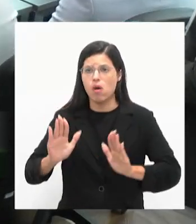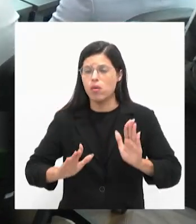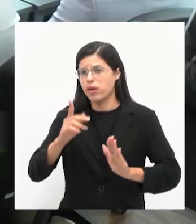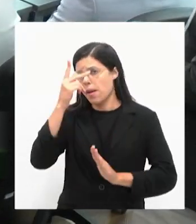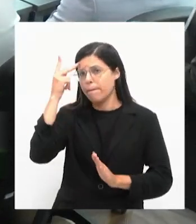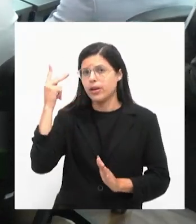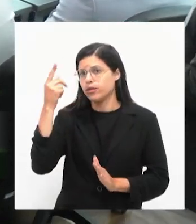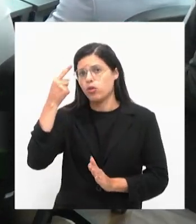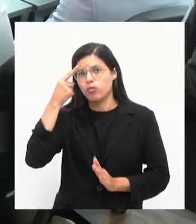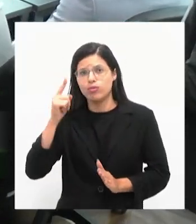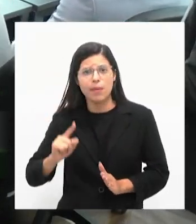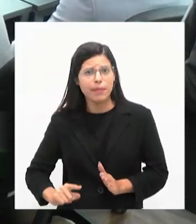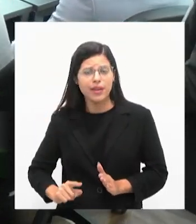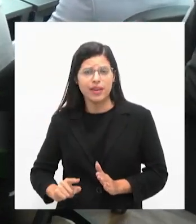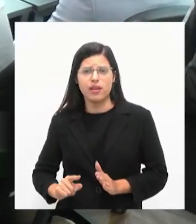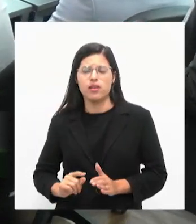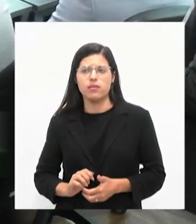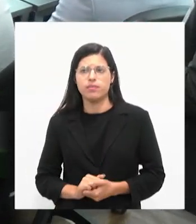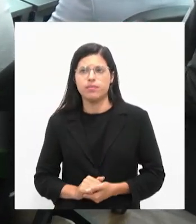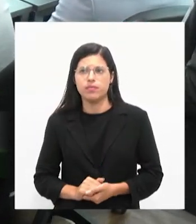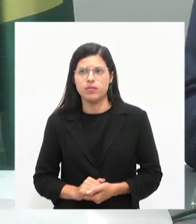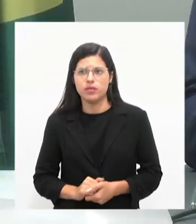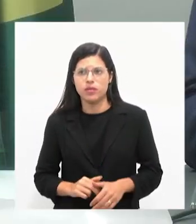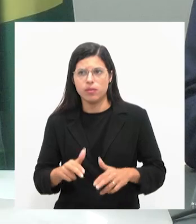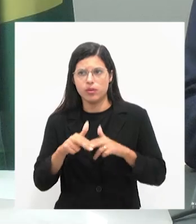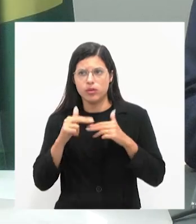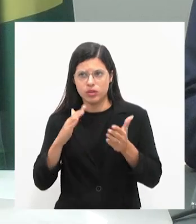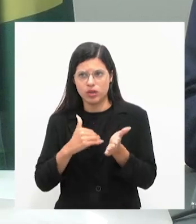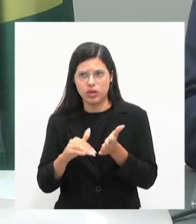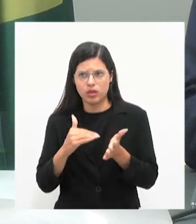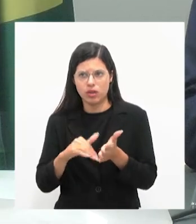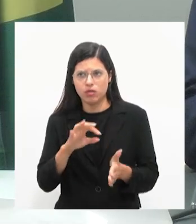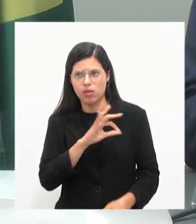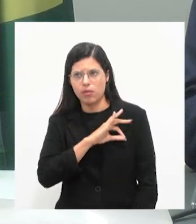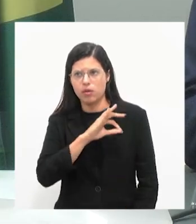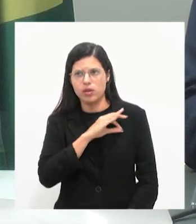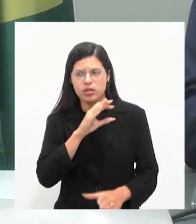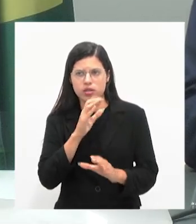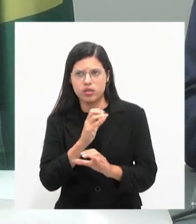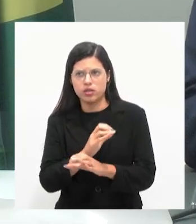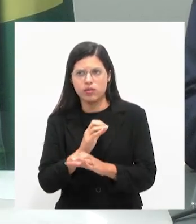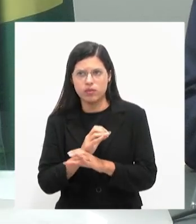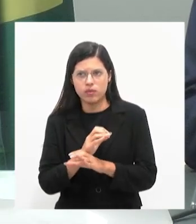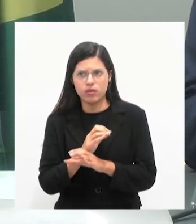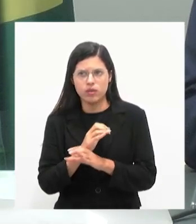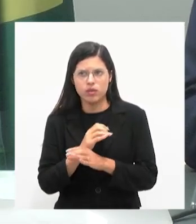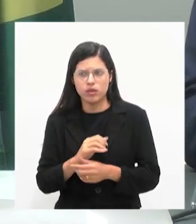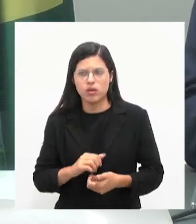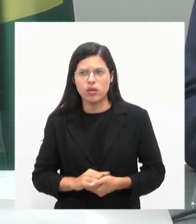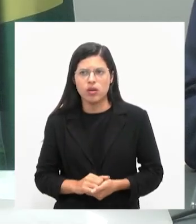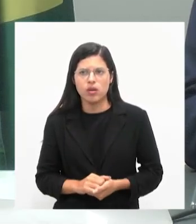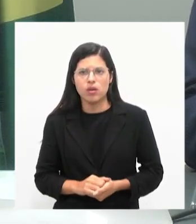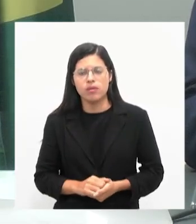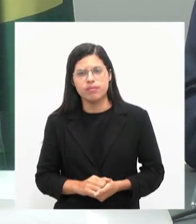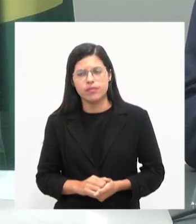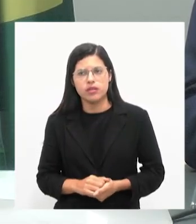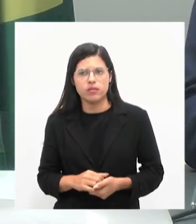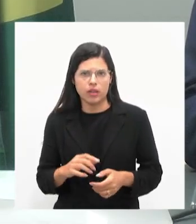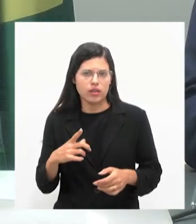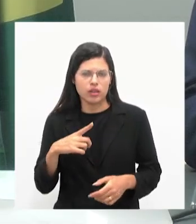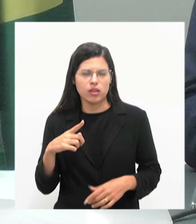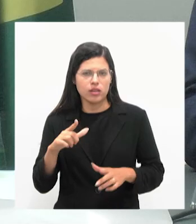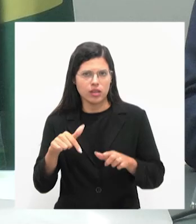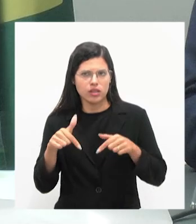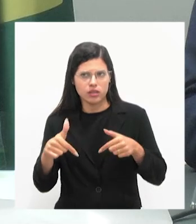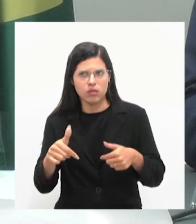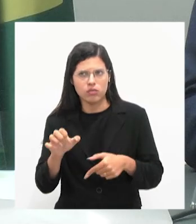grande, essa grande cereja do bolo. Por isso a presença do secretário da Polícia Civil, pena não, graças a Deus está tendo a sua grande operação no Estado, é de suma